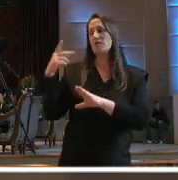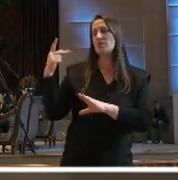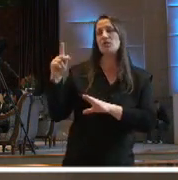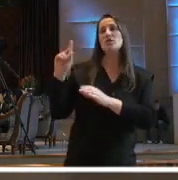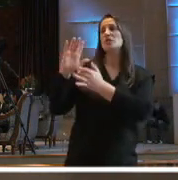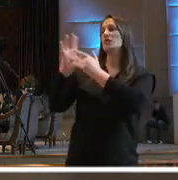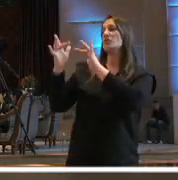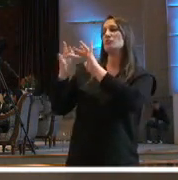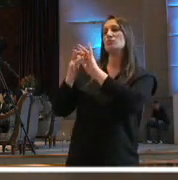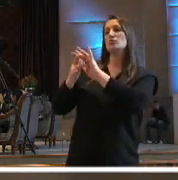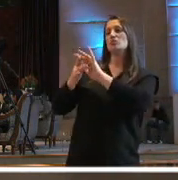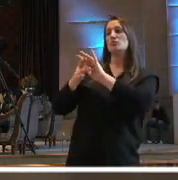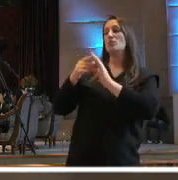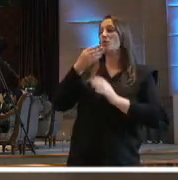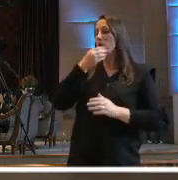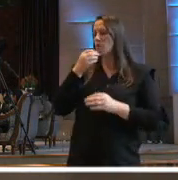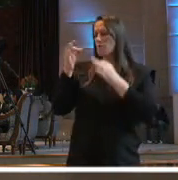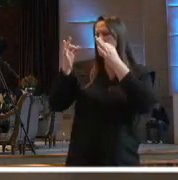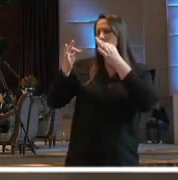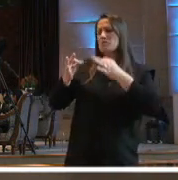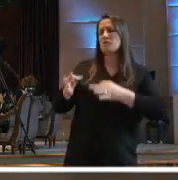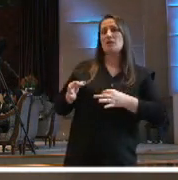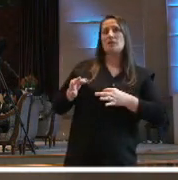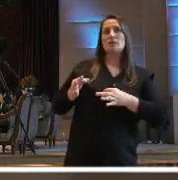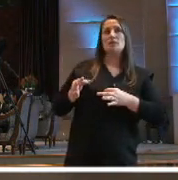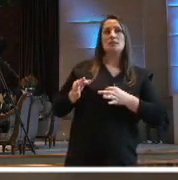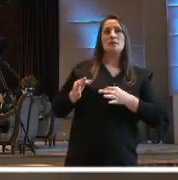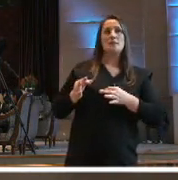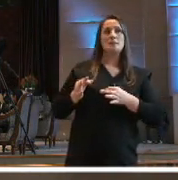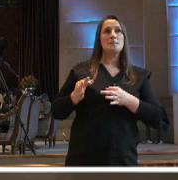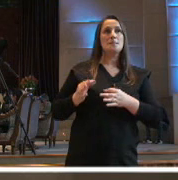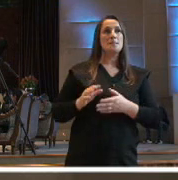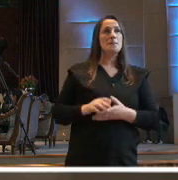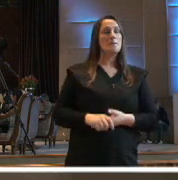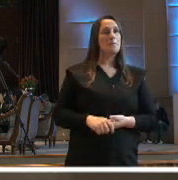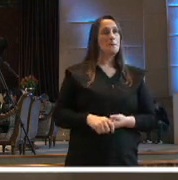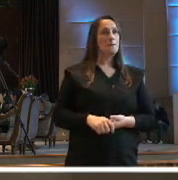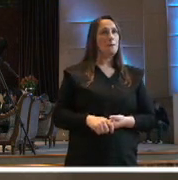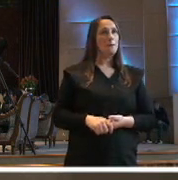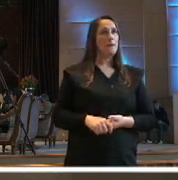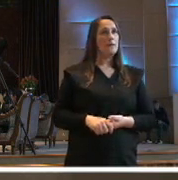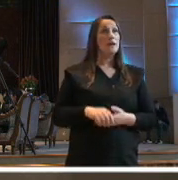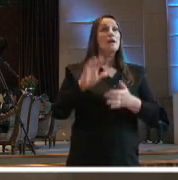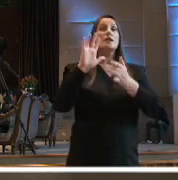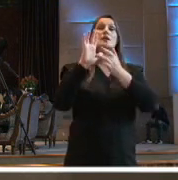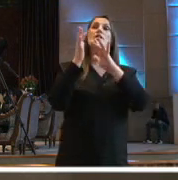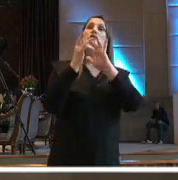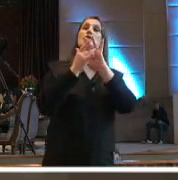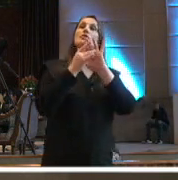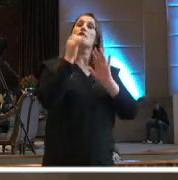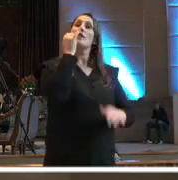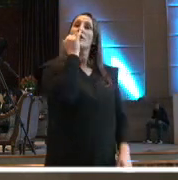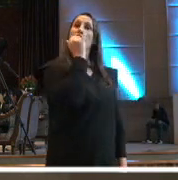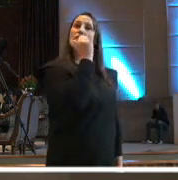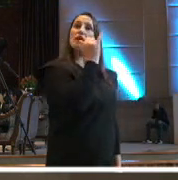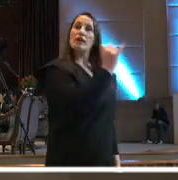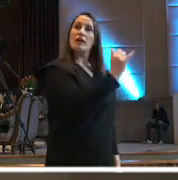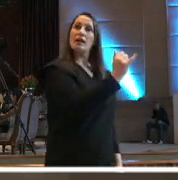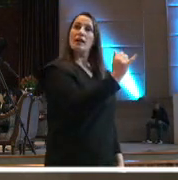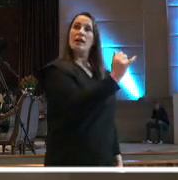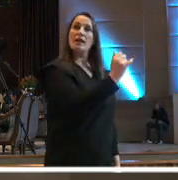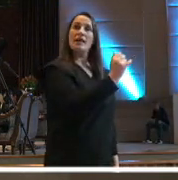homem sério, mas aqui não está parecendo tão sério. E ele vai dizer assim: olha, quem muito